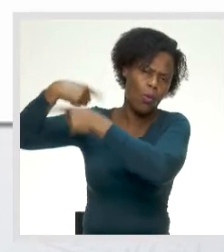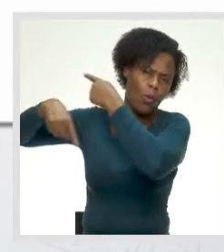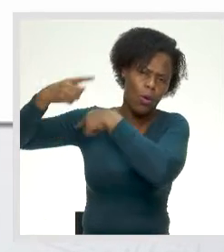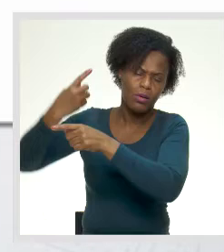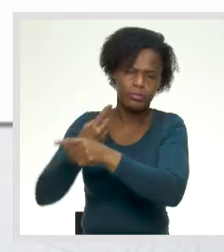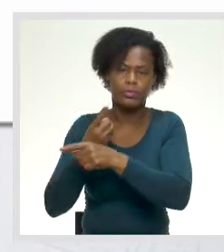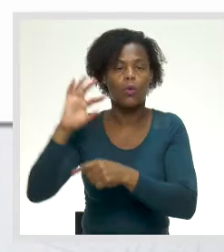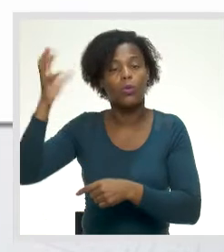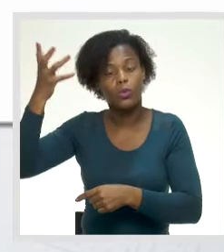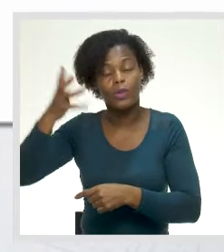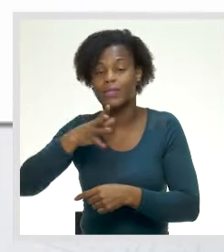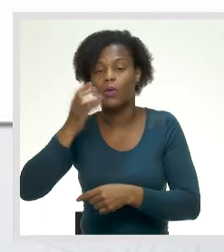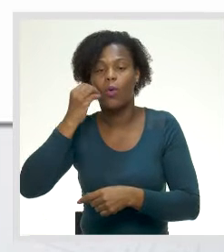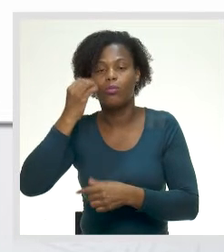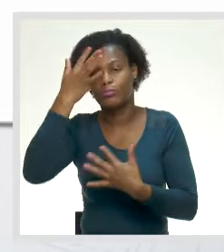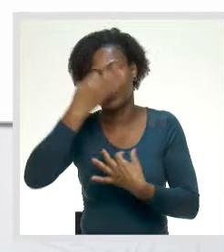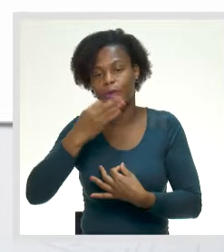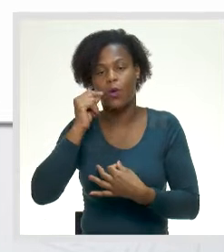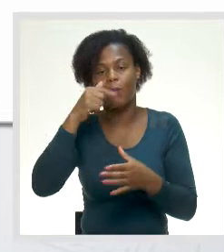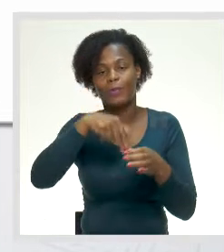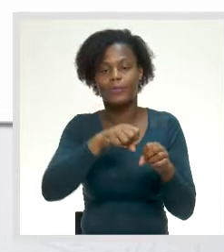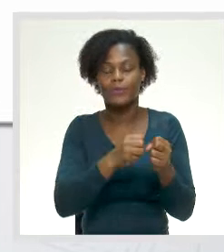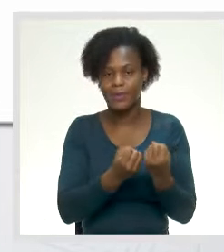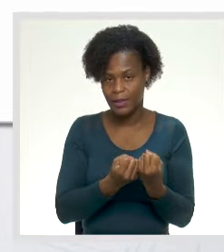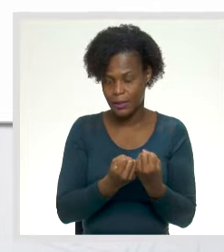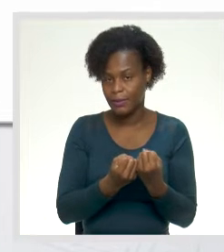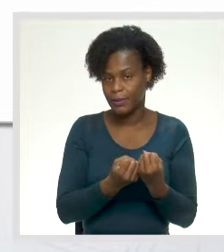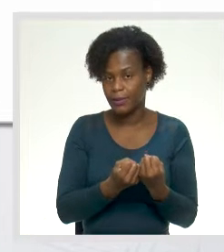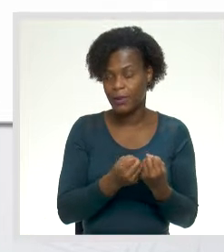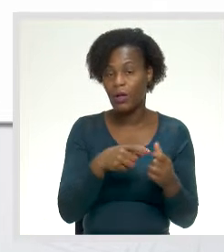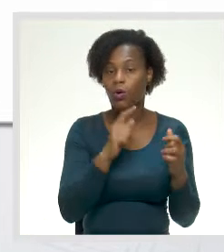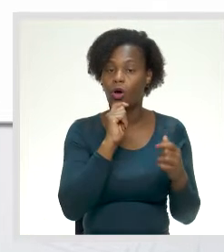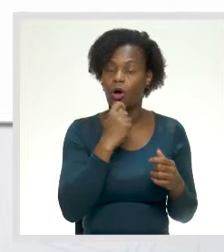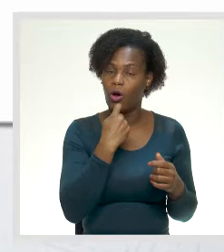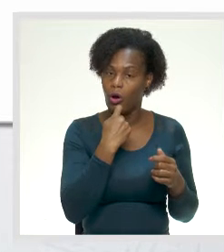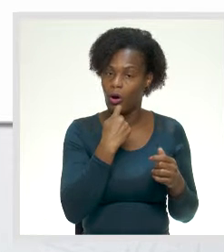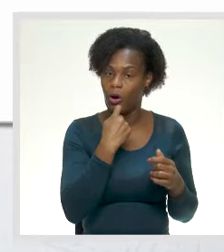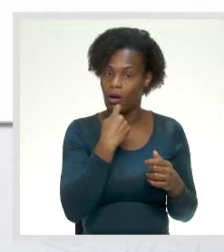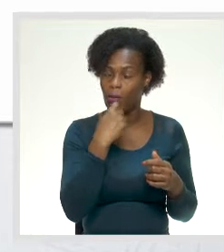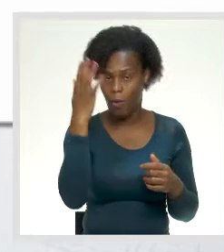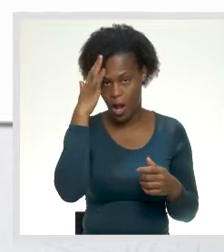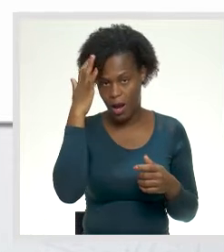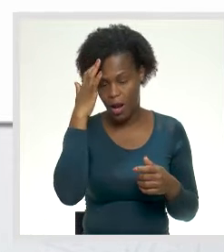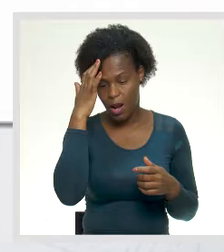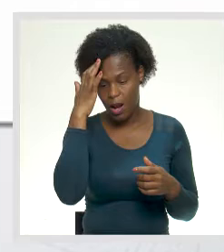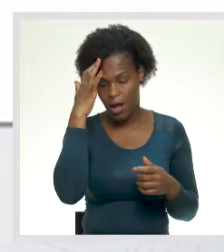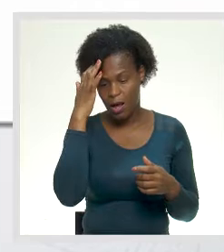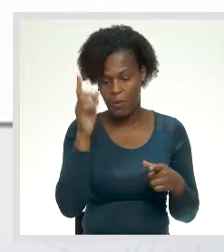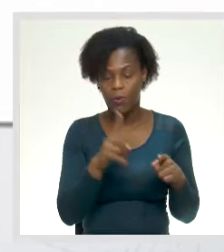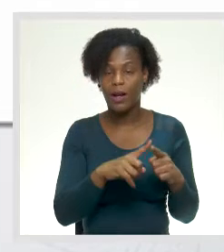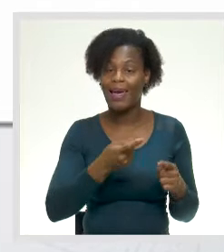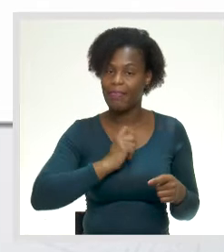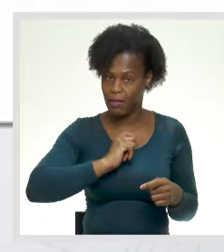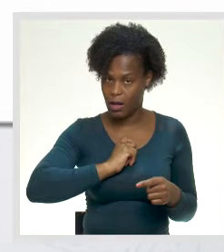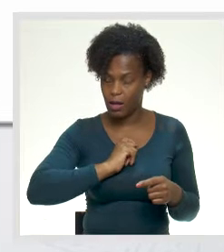que determina as condutas humanas na sociedade. O código moral é a